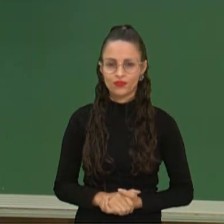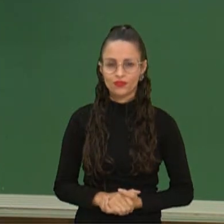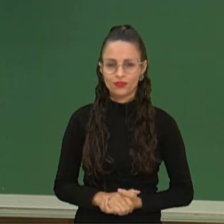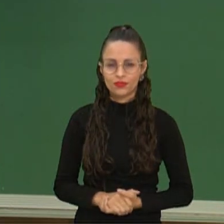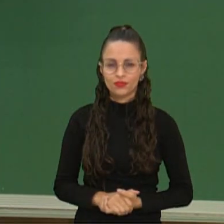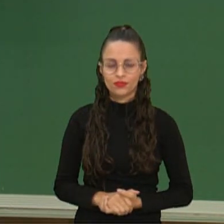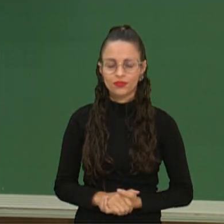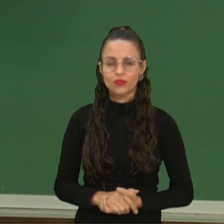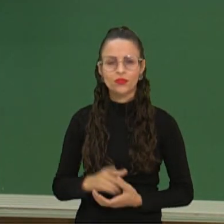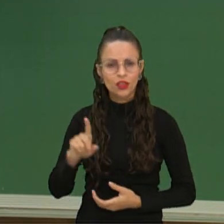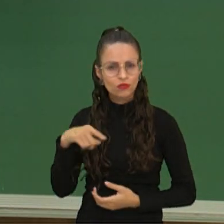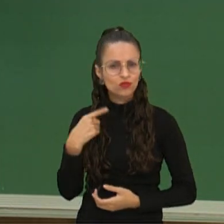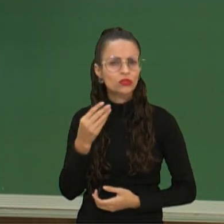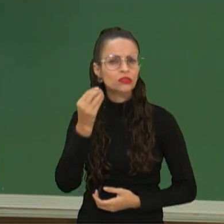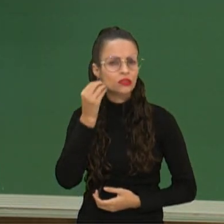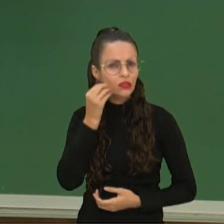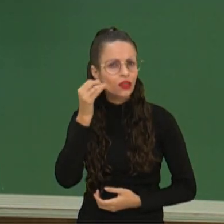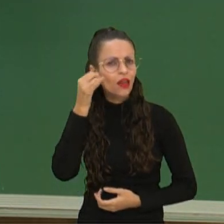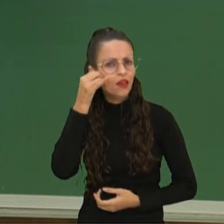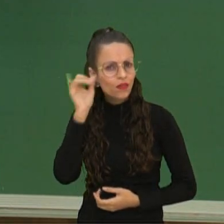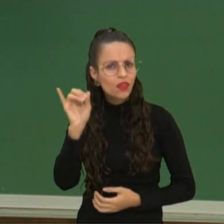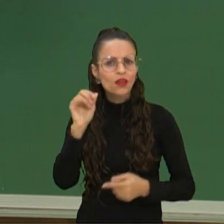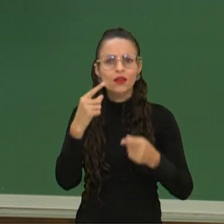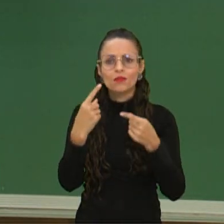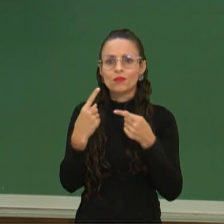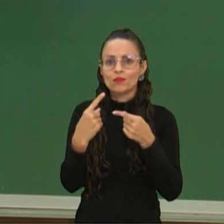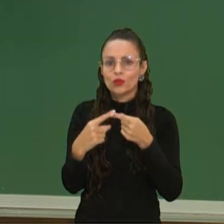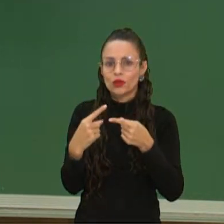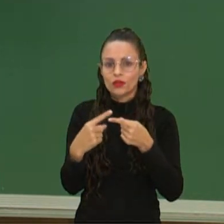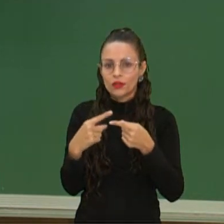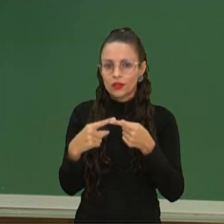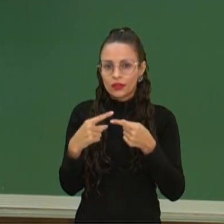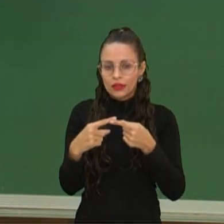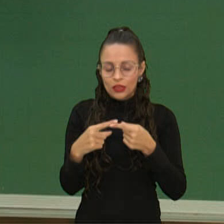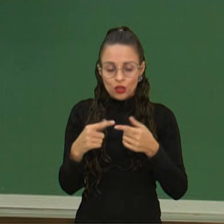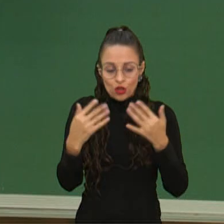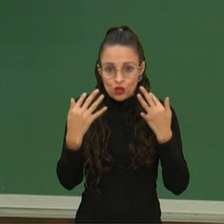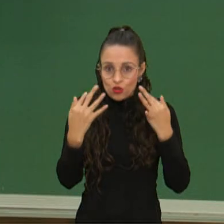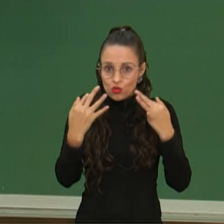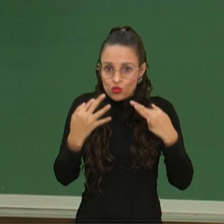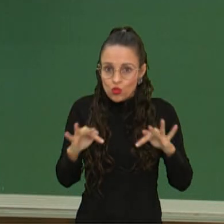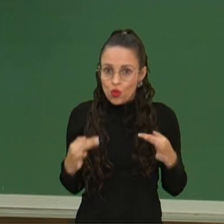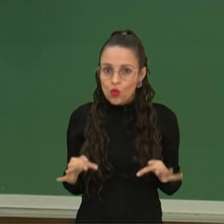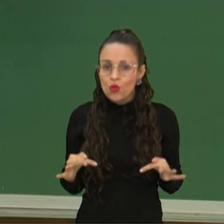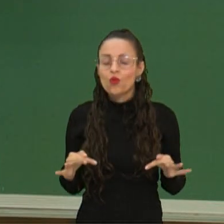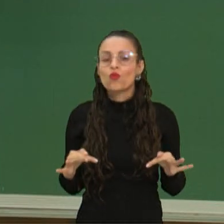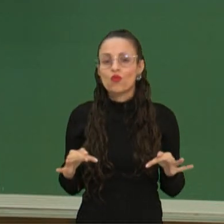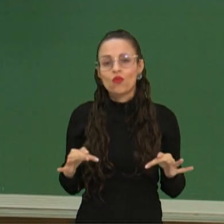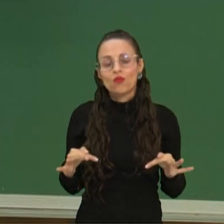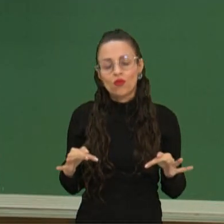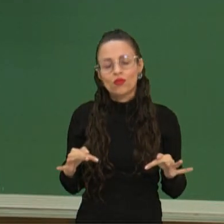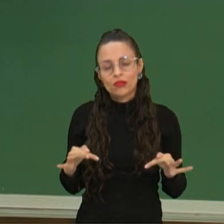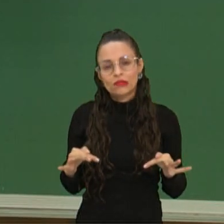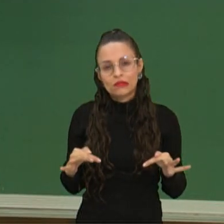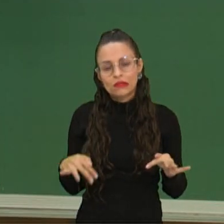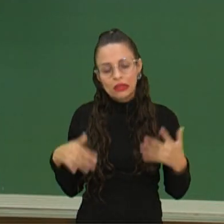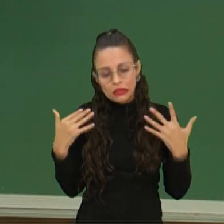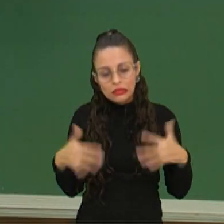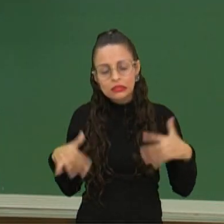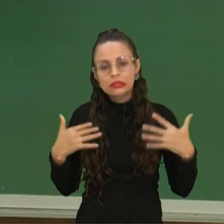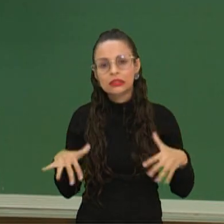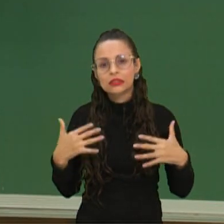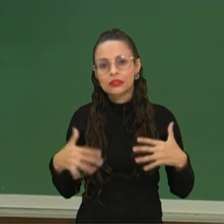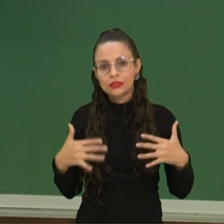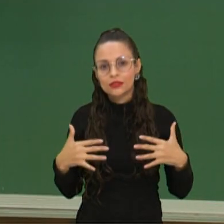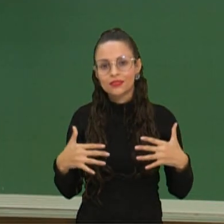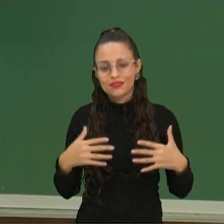Que a gente tenta evitar a qualquer custo porque a dor é um preço muito alto que a gente acaba pagando